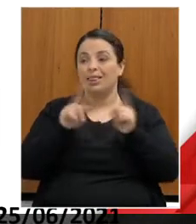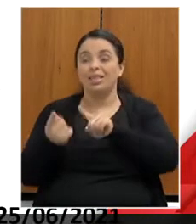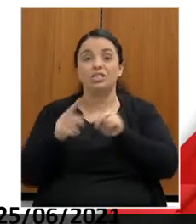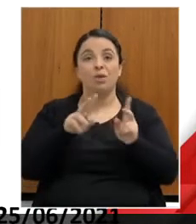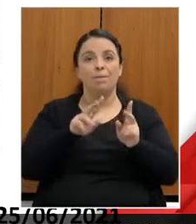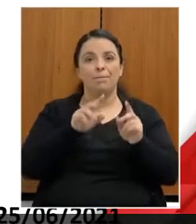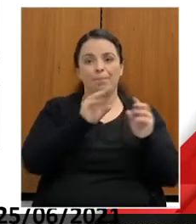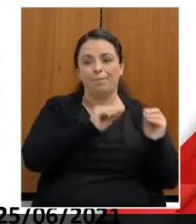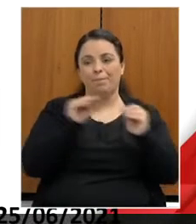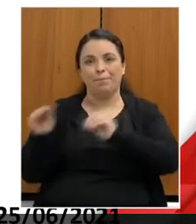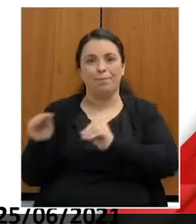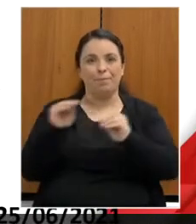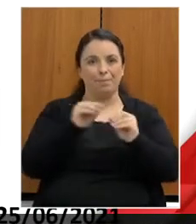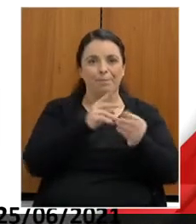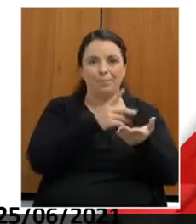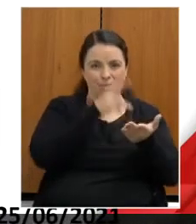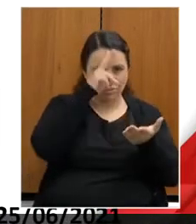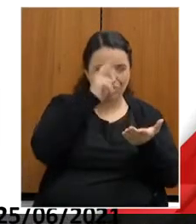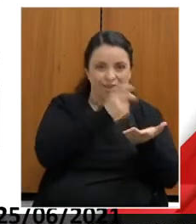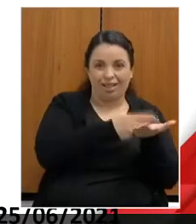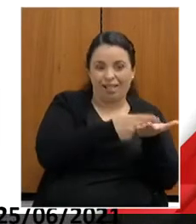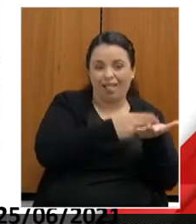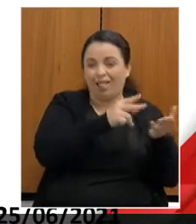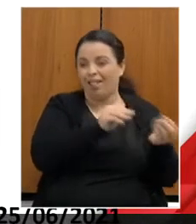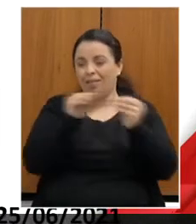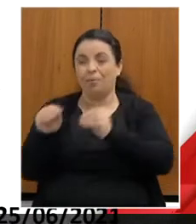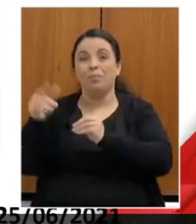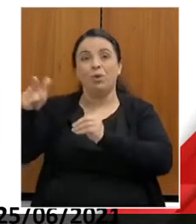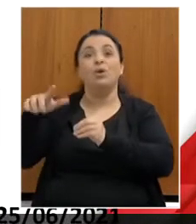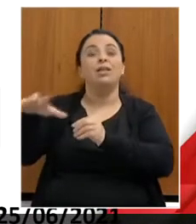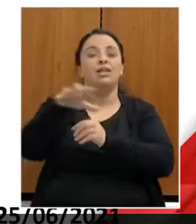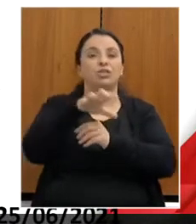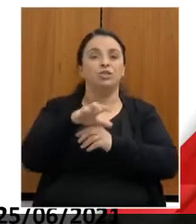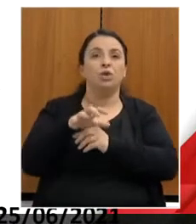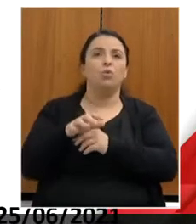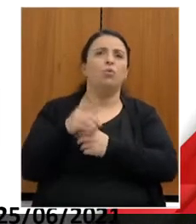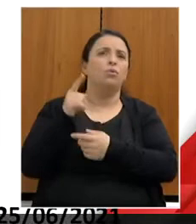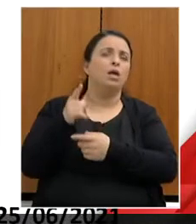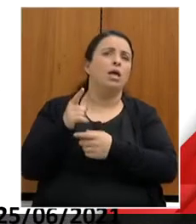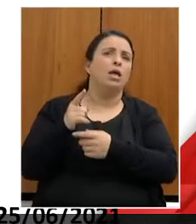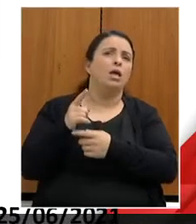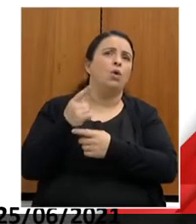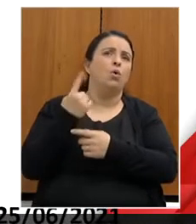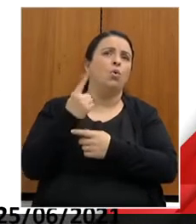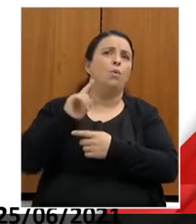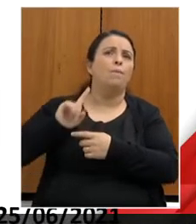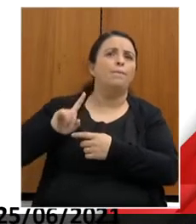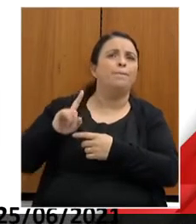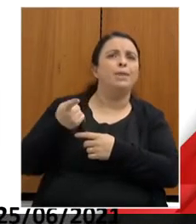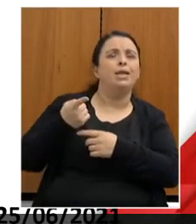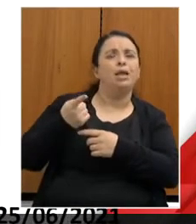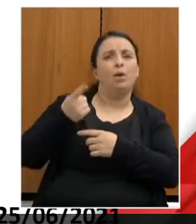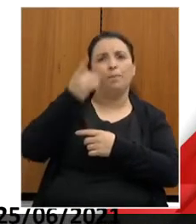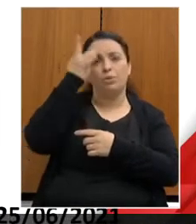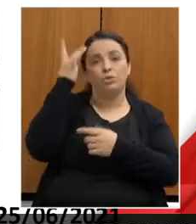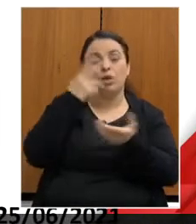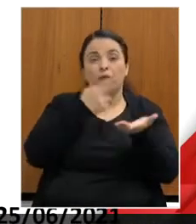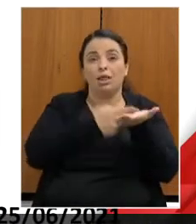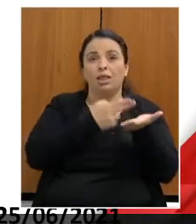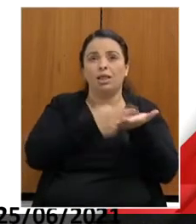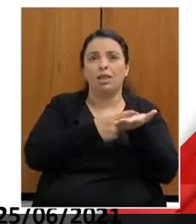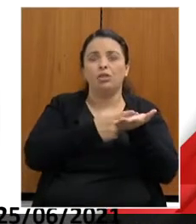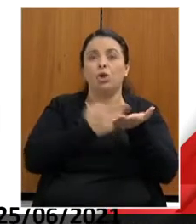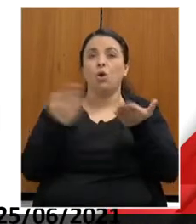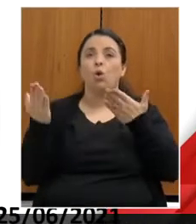Em 2021, foram 127.629 pacientes internados contra, olhem, nós estamos